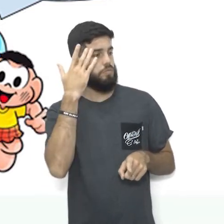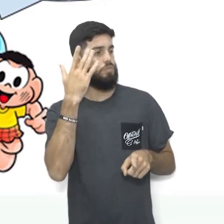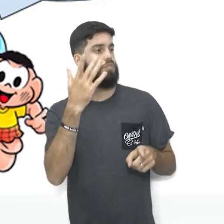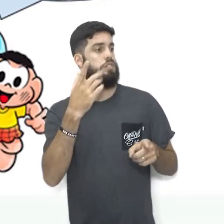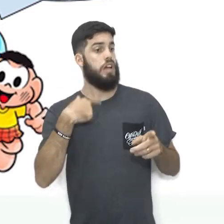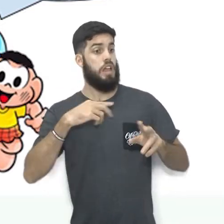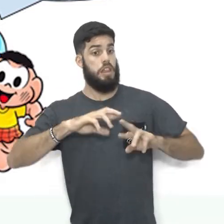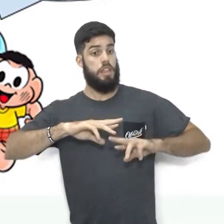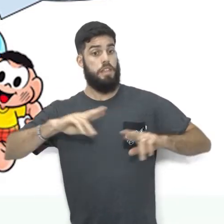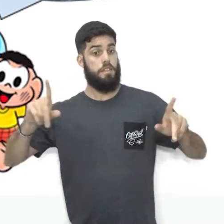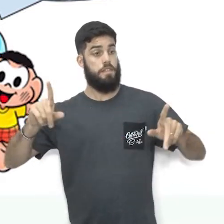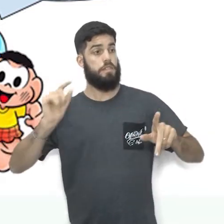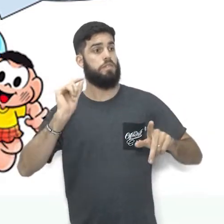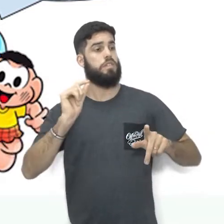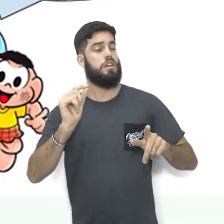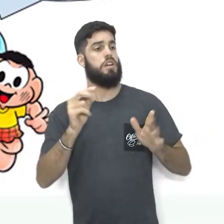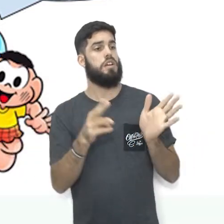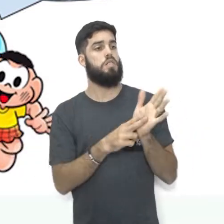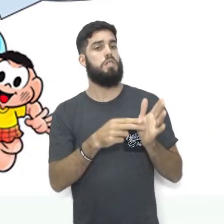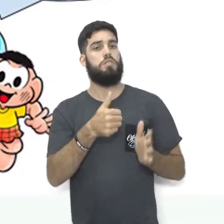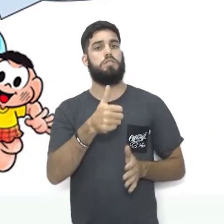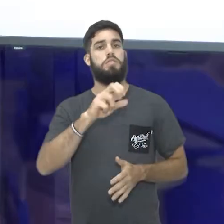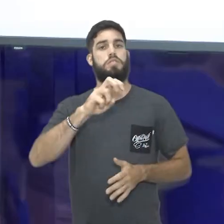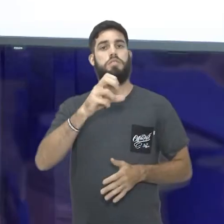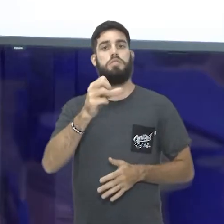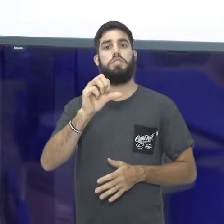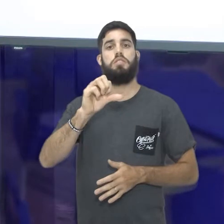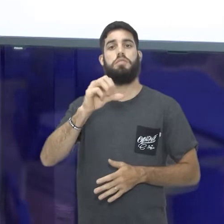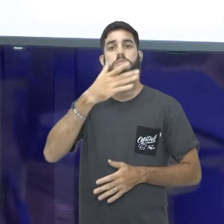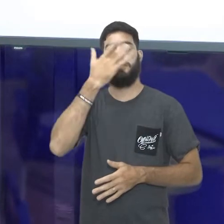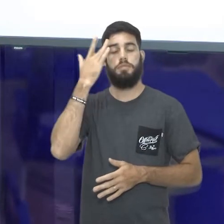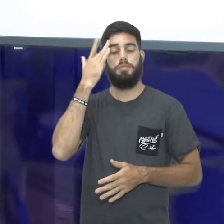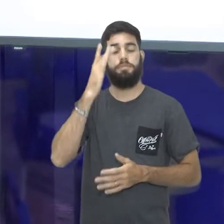nesta mesma data era igual a 159 pessoas.